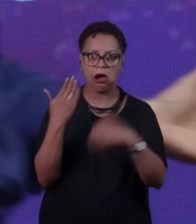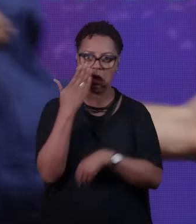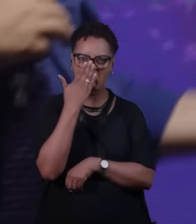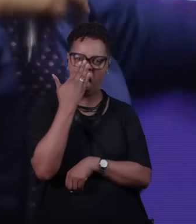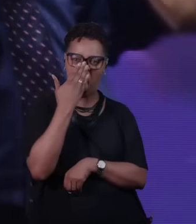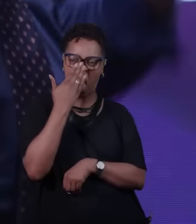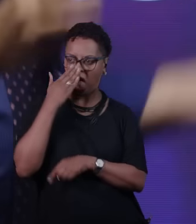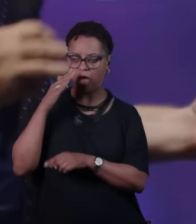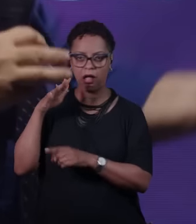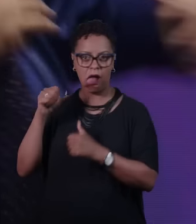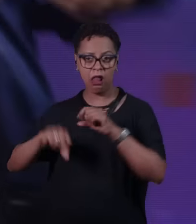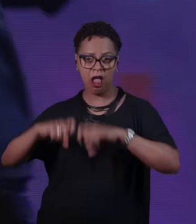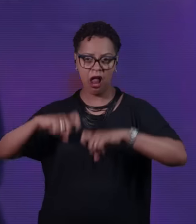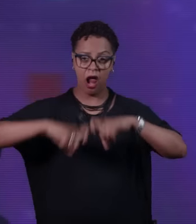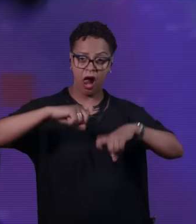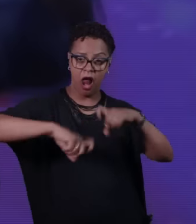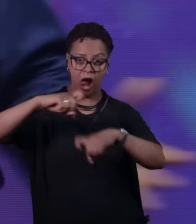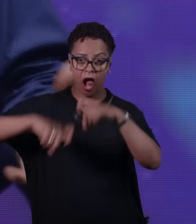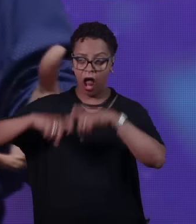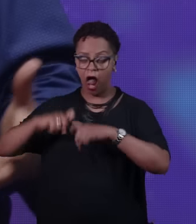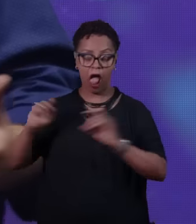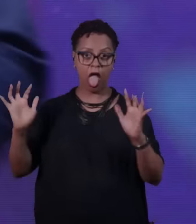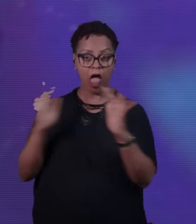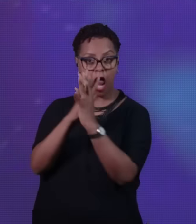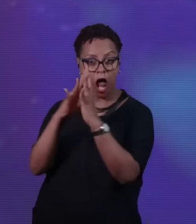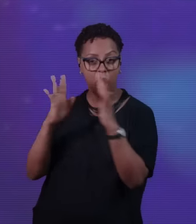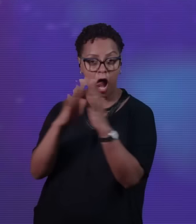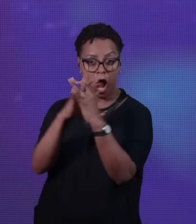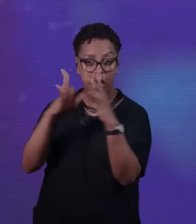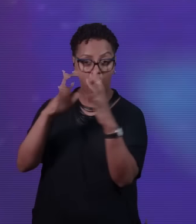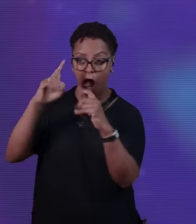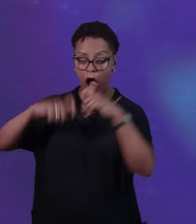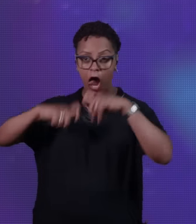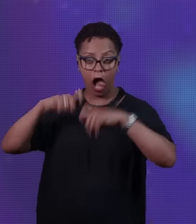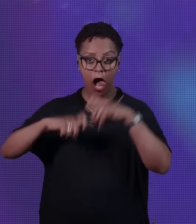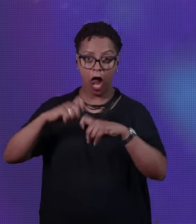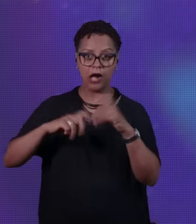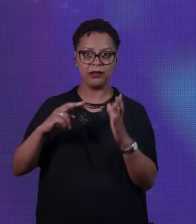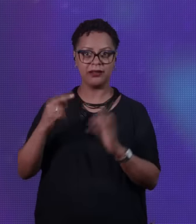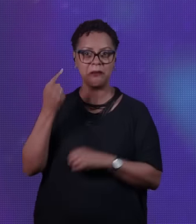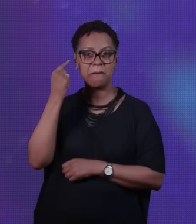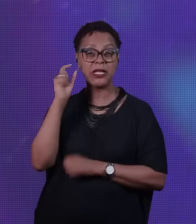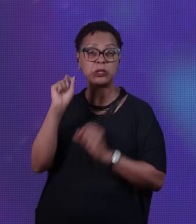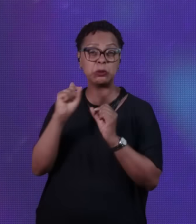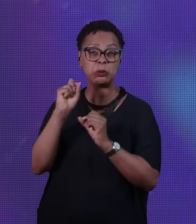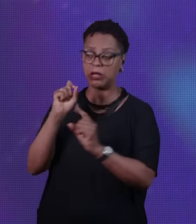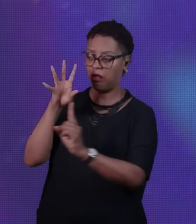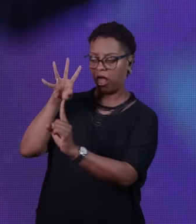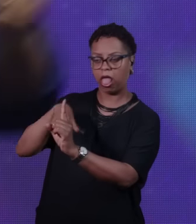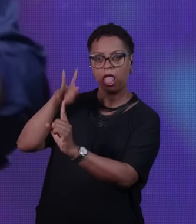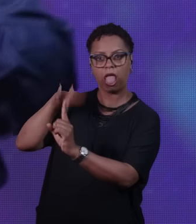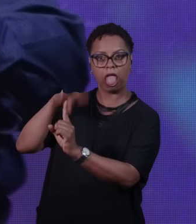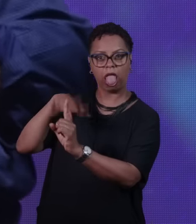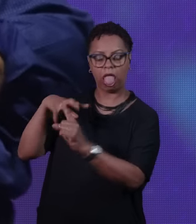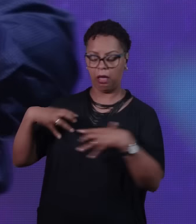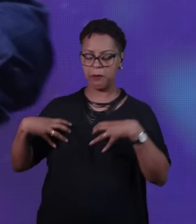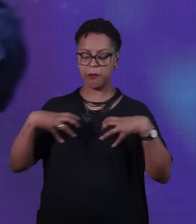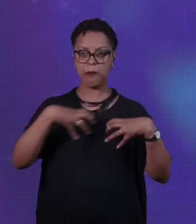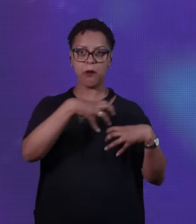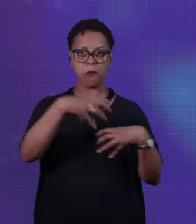prostitutas cultuais e pessoas naquela orgia achando que estavam adorando a Deus, a deusa da